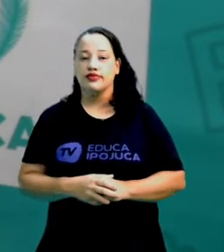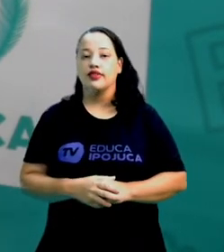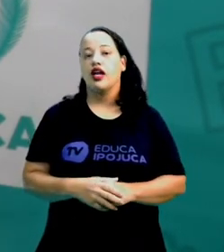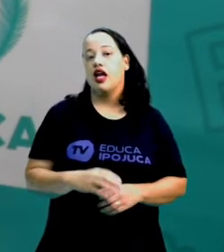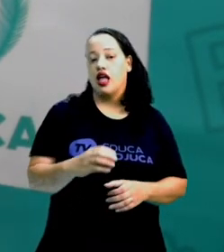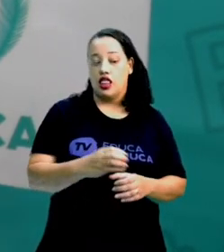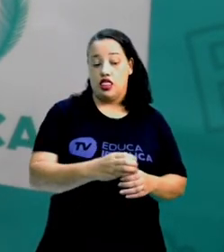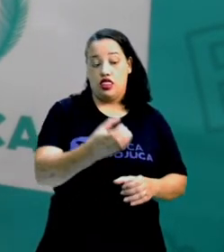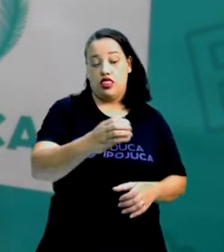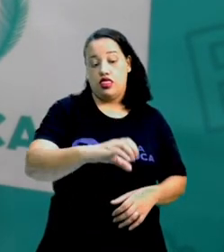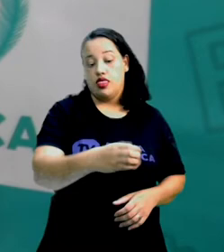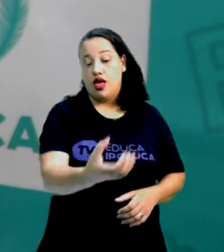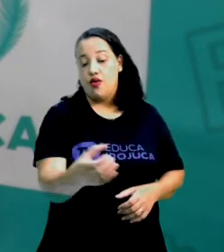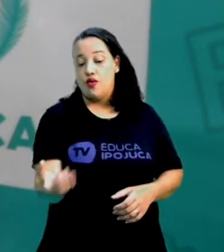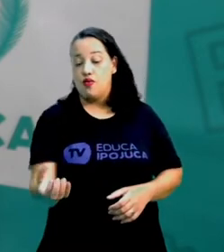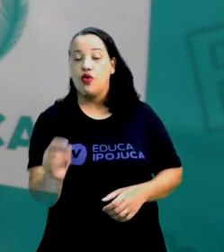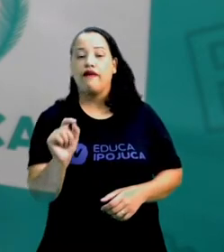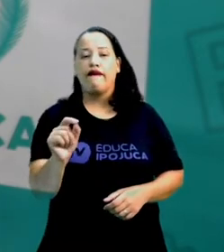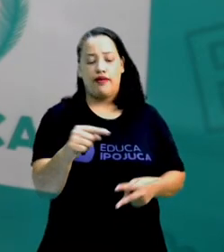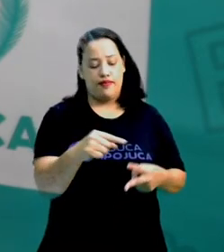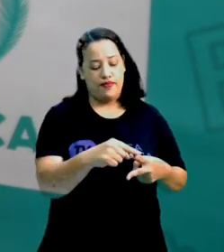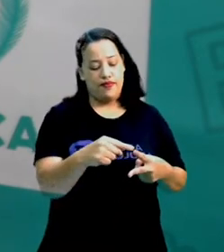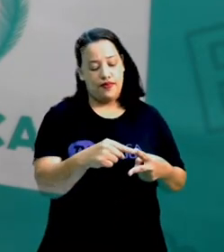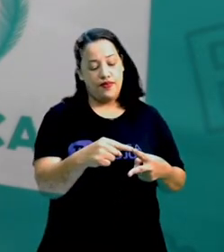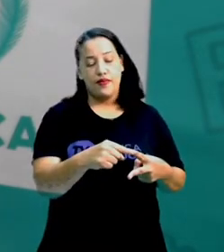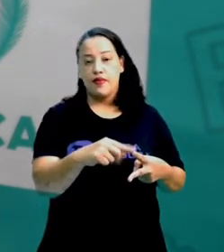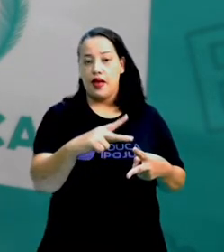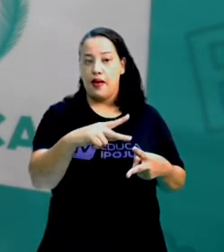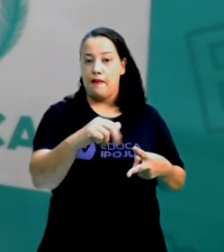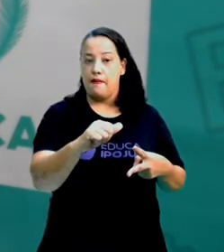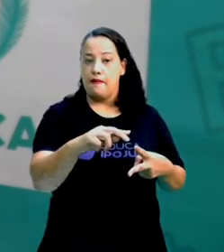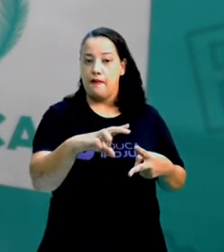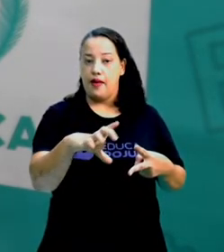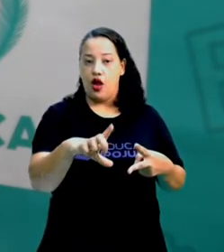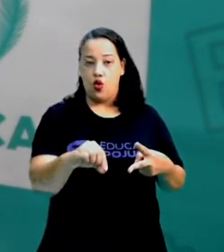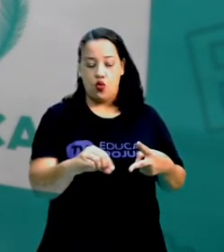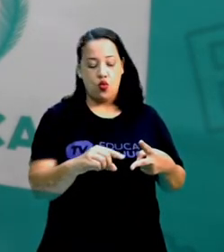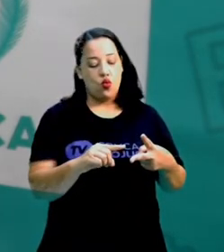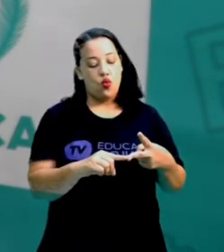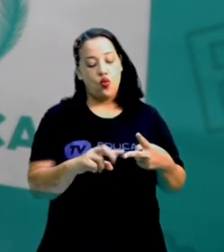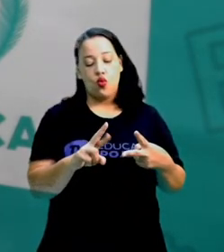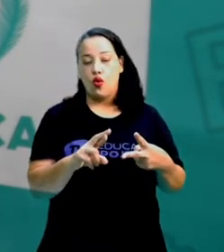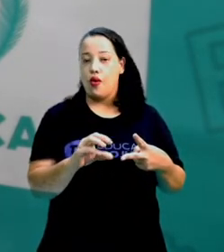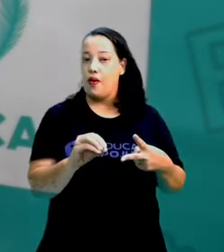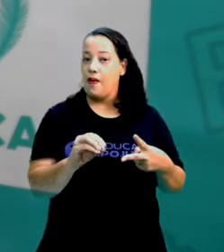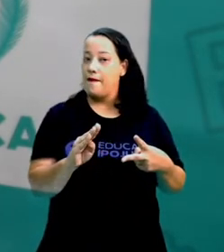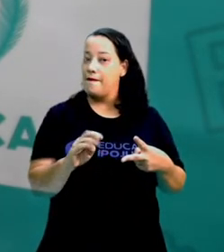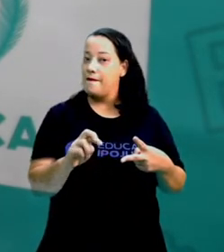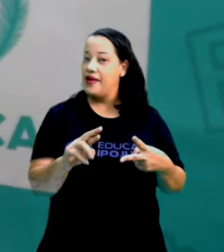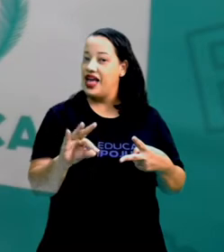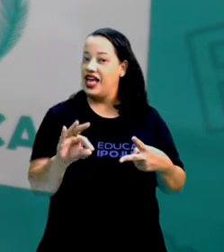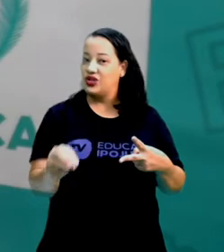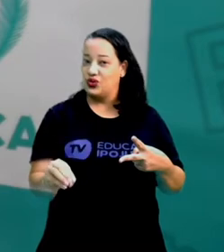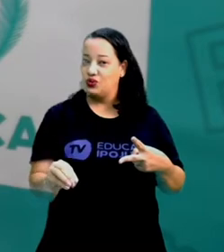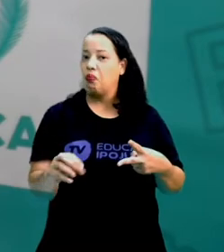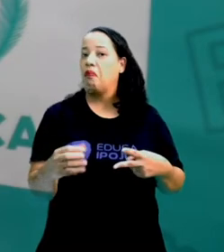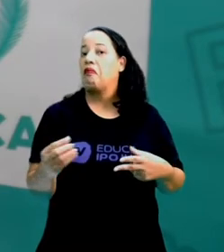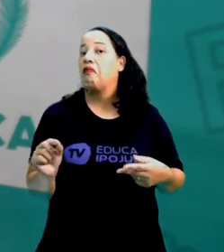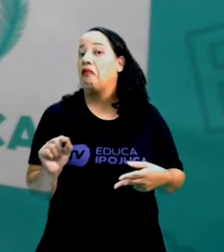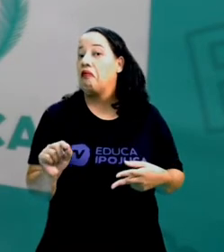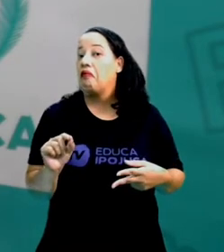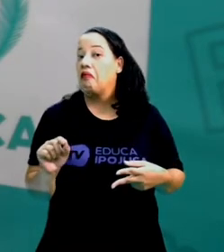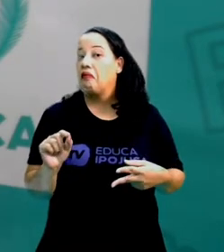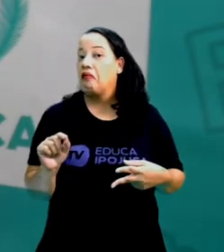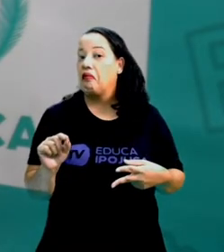mais garrafas no jogo? Foi Paulo ou foi Roberto? E aí? Descobriram?